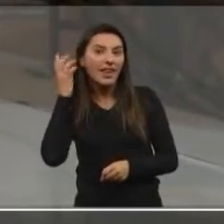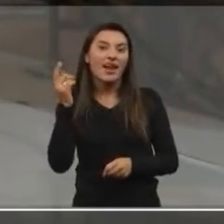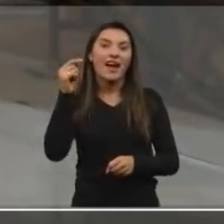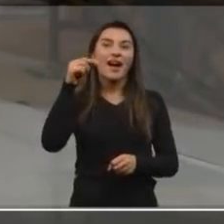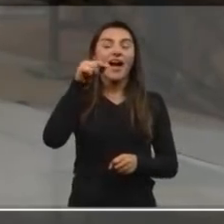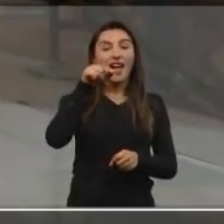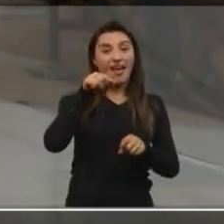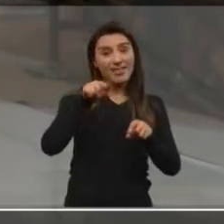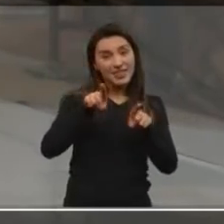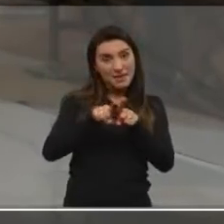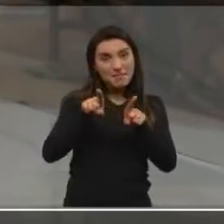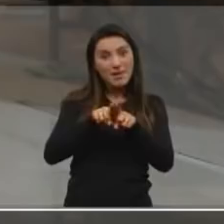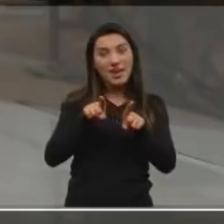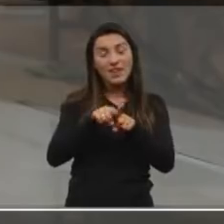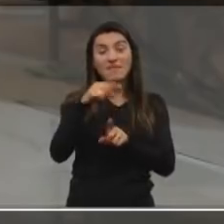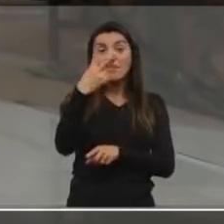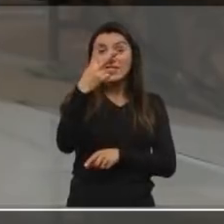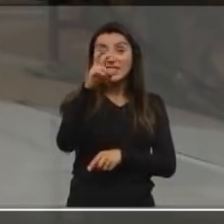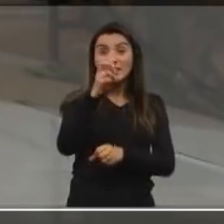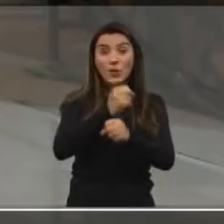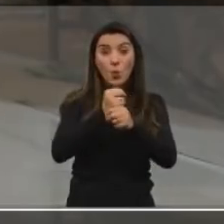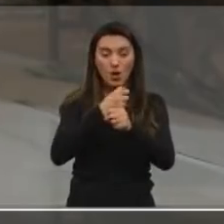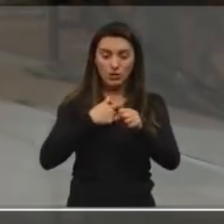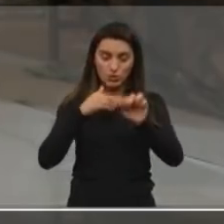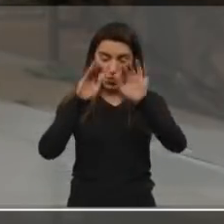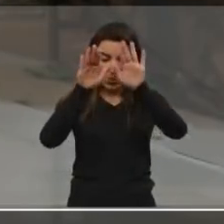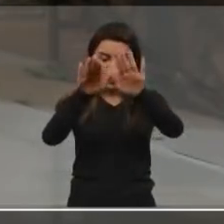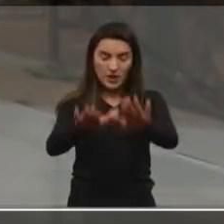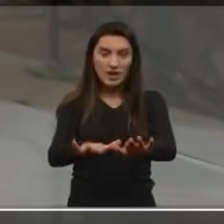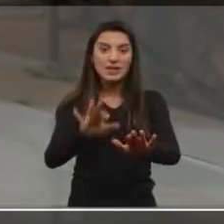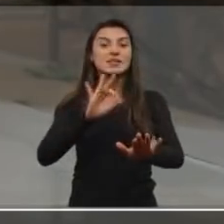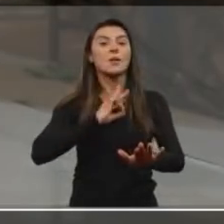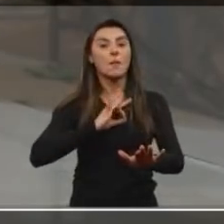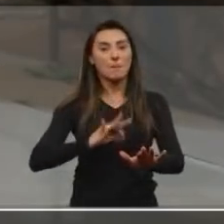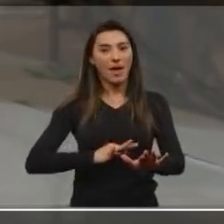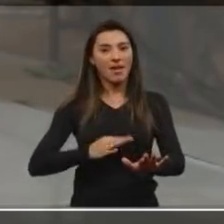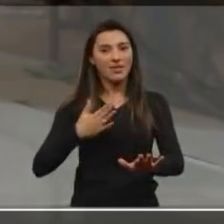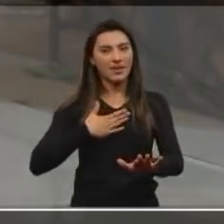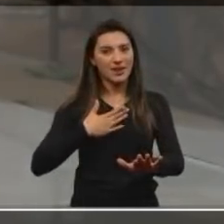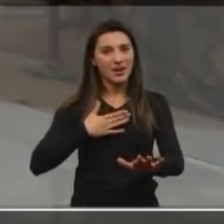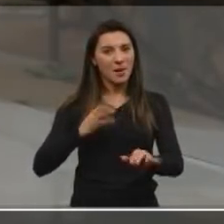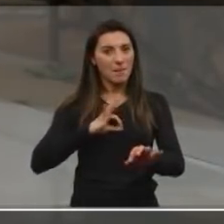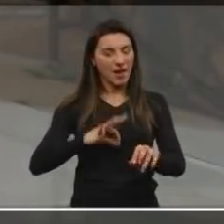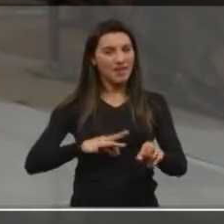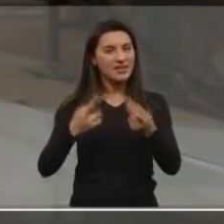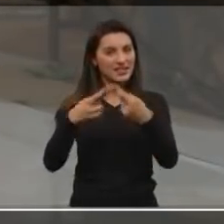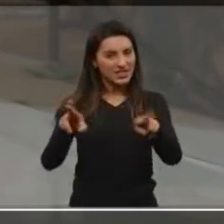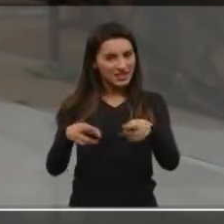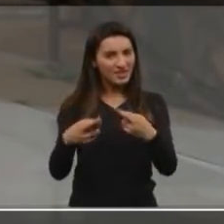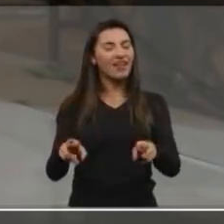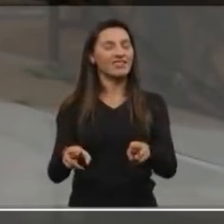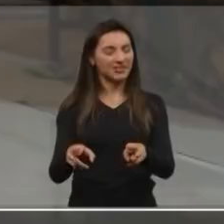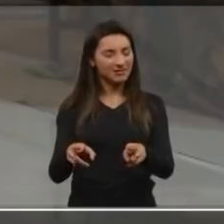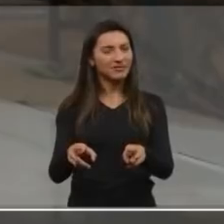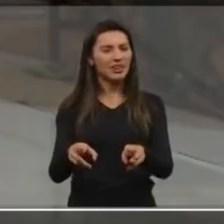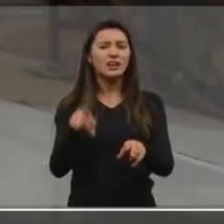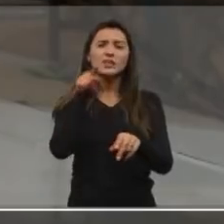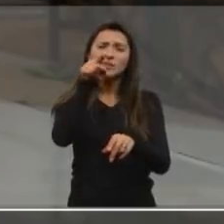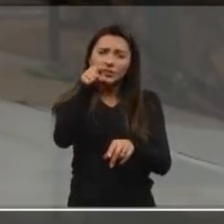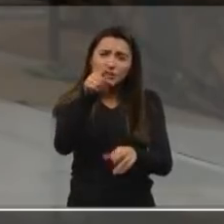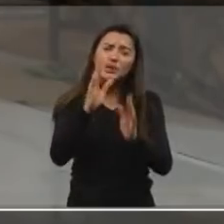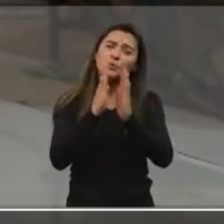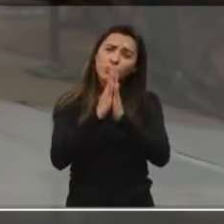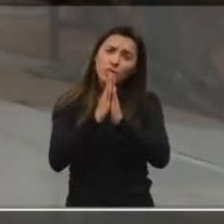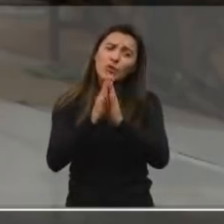madrinha do meu sacerdócio então a convido você querido filho e filha e a fazer a sua